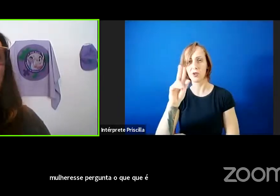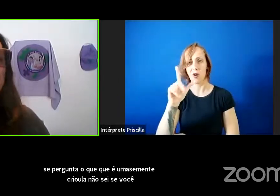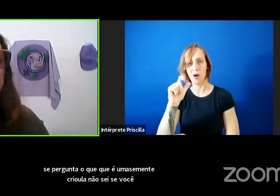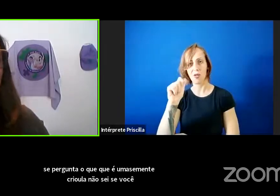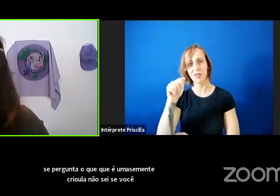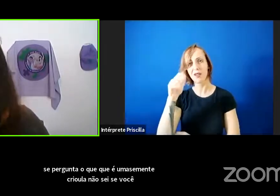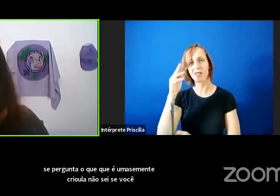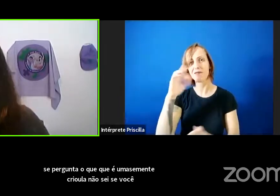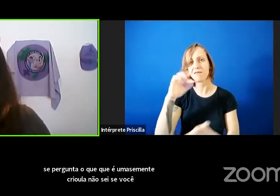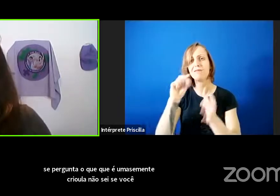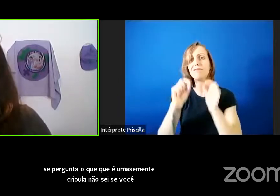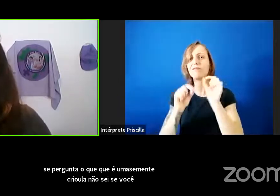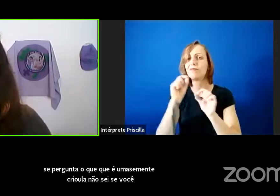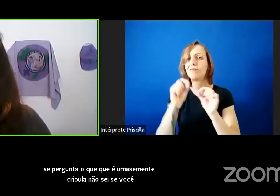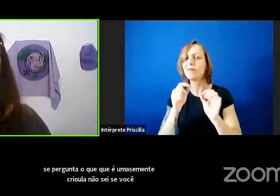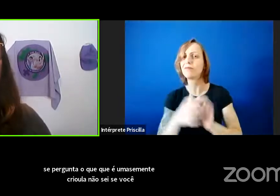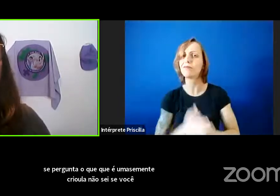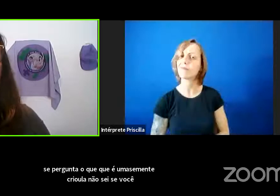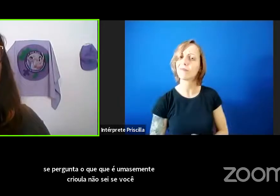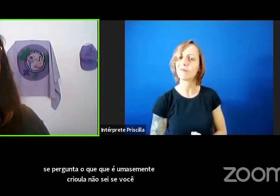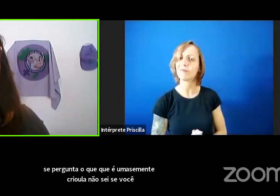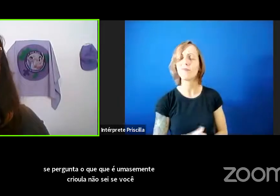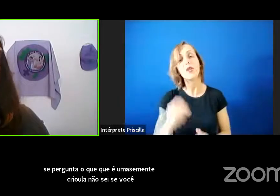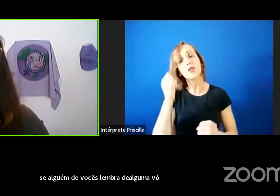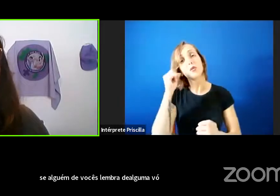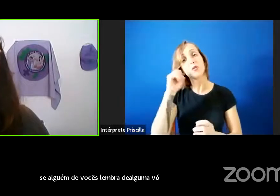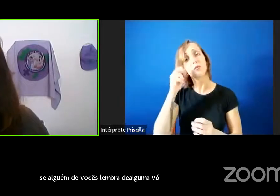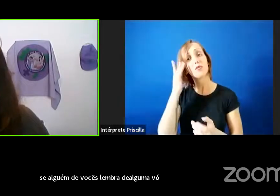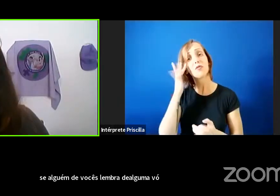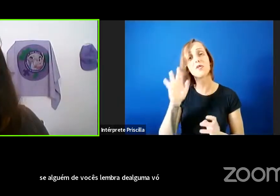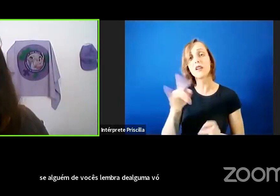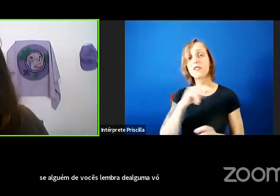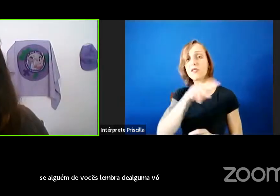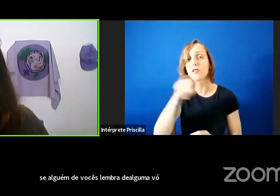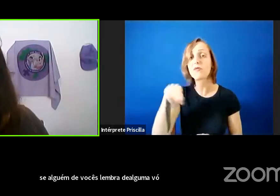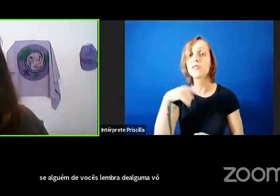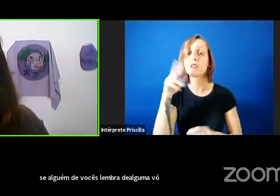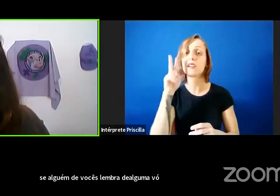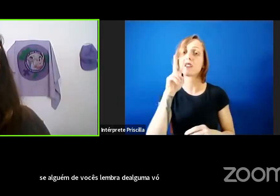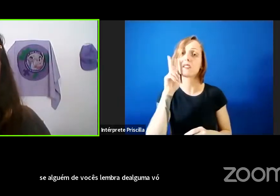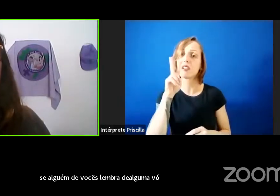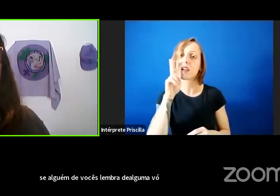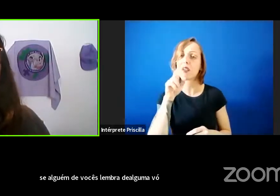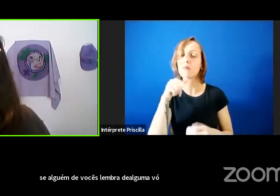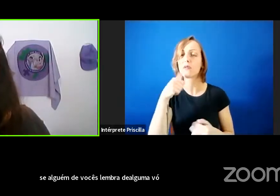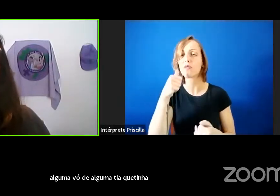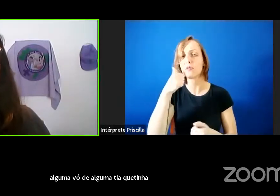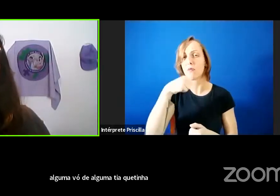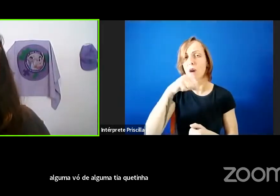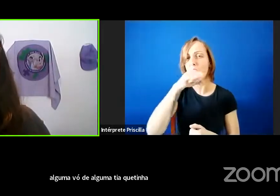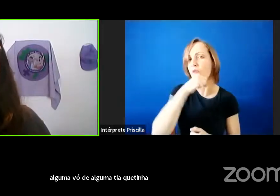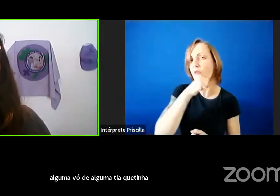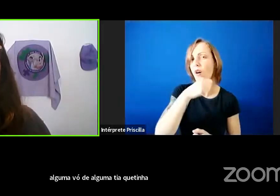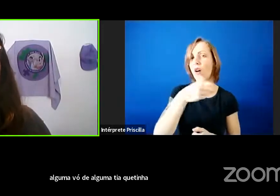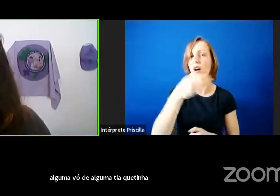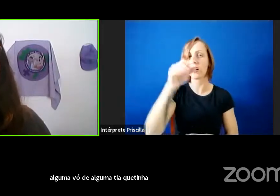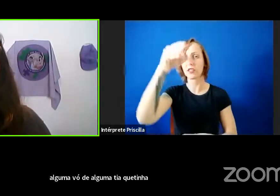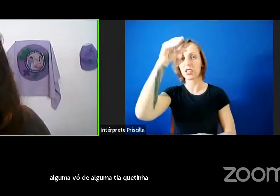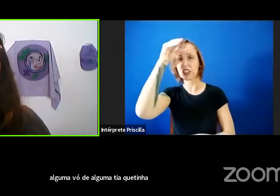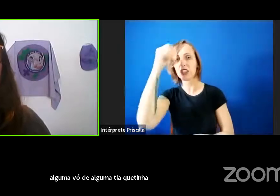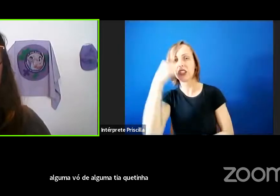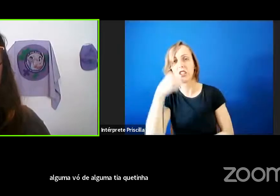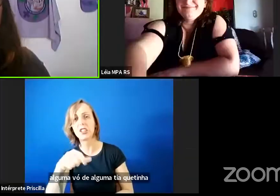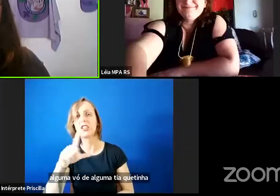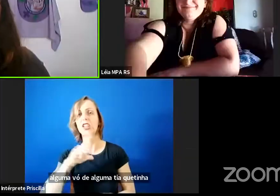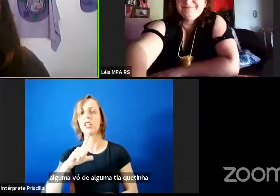de alguma avó, de alguma tia, que tinha guardadinho uns potinhos de sementes, uma sementinha